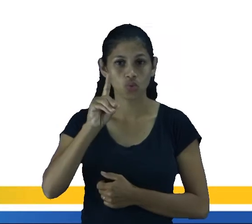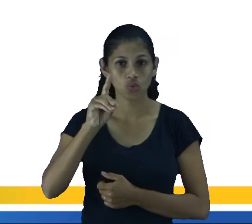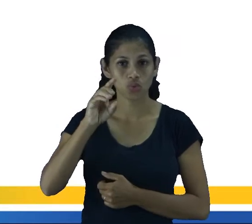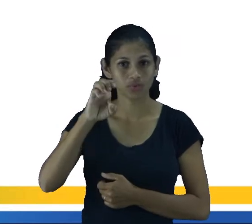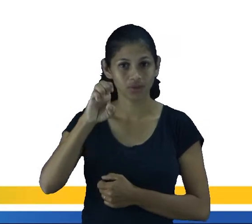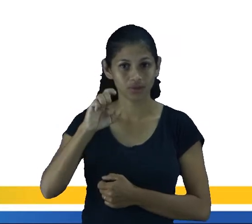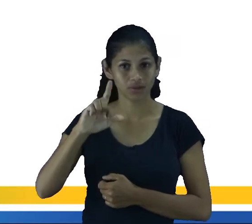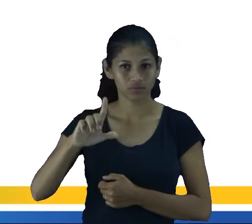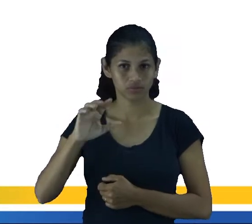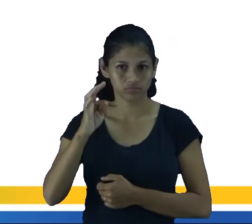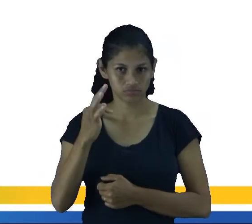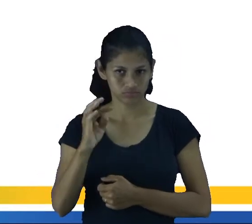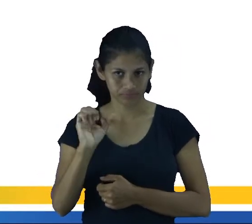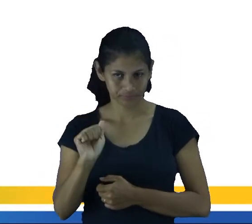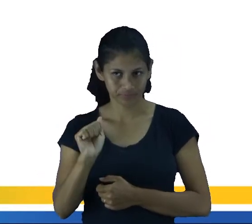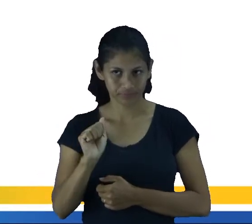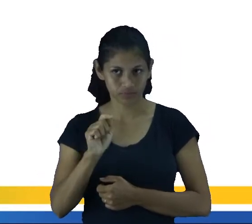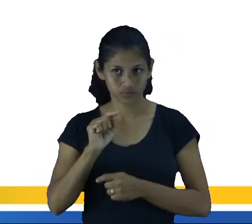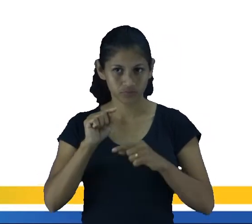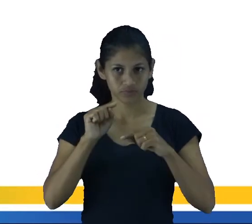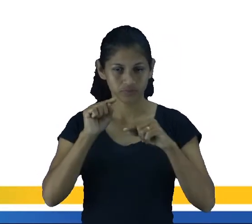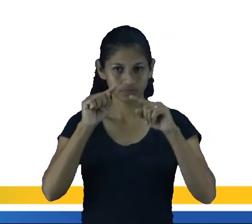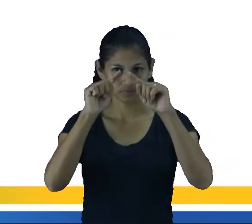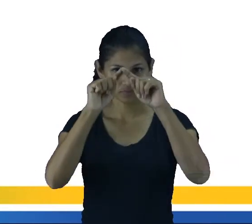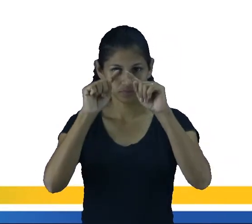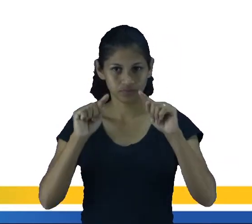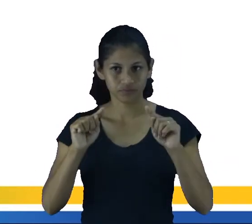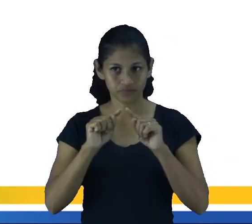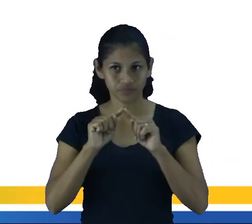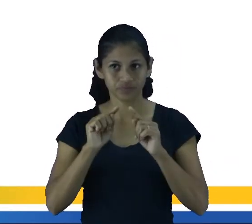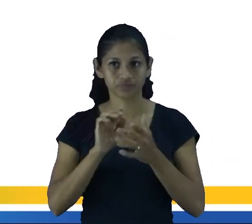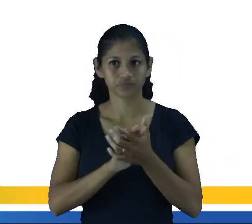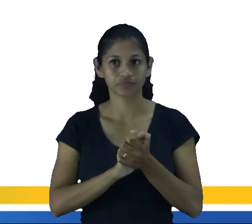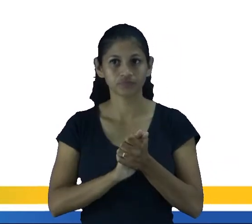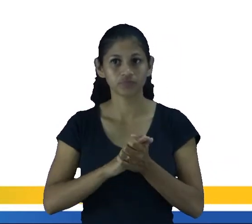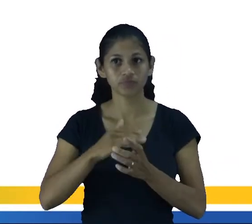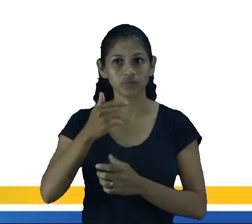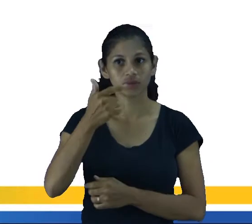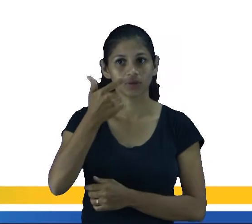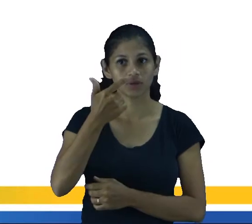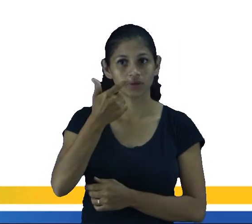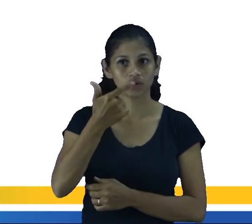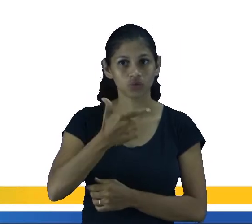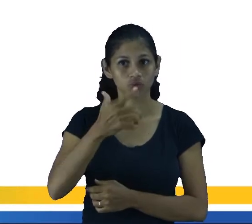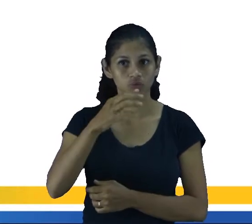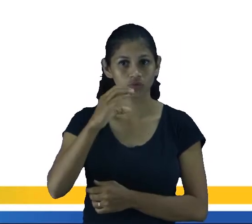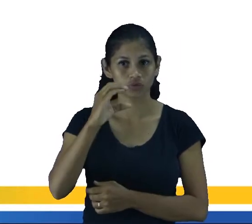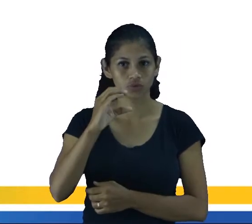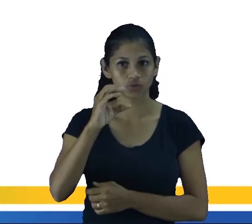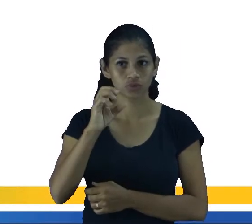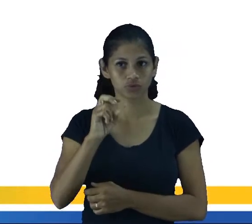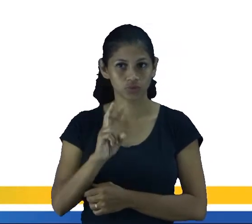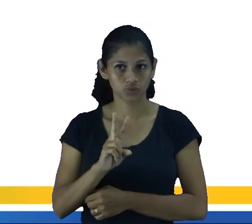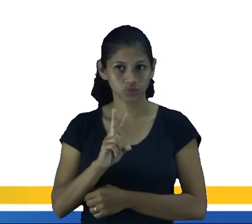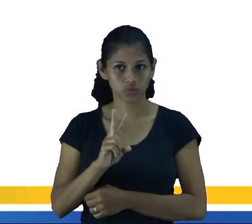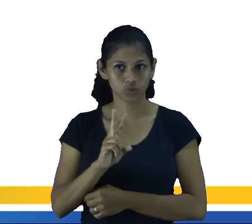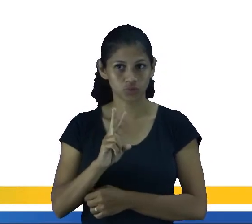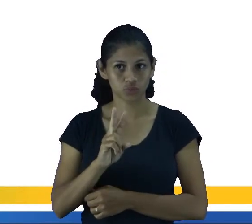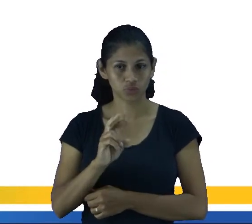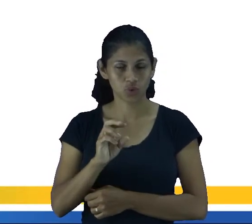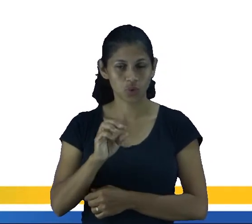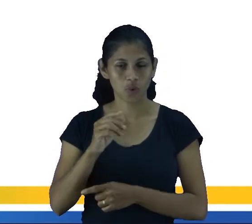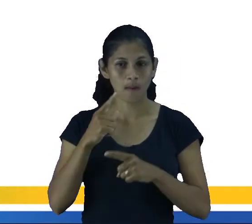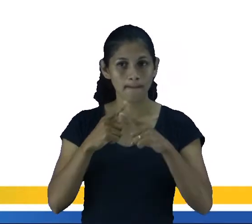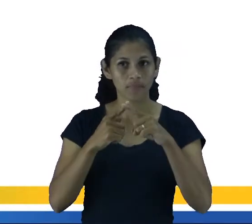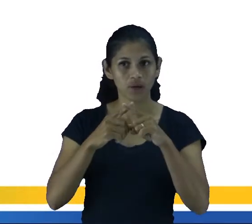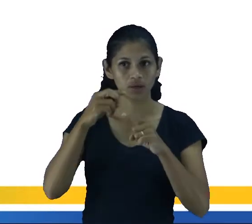ter o cobre mais o NO3, que vai formar um sólido azul. Ele vai passar ali